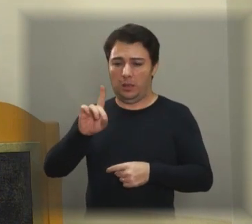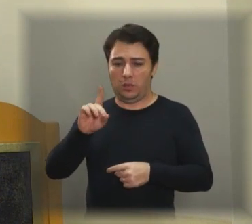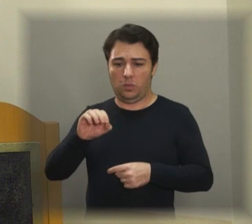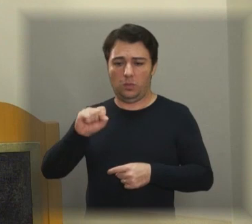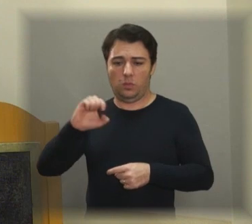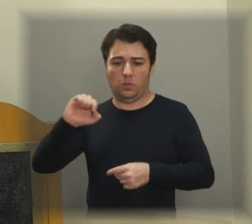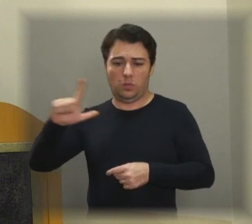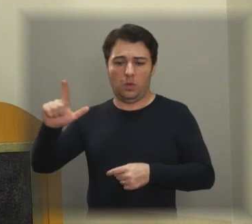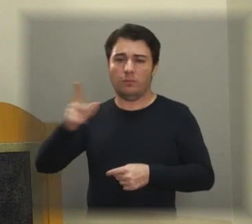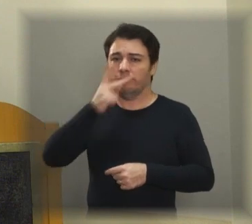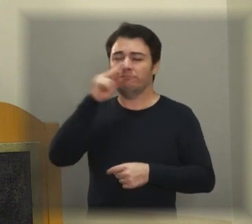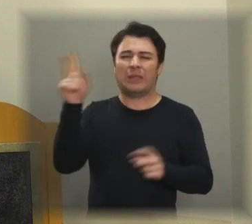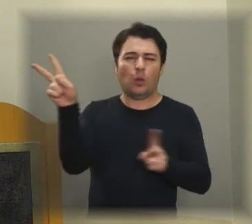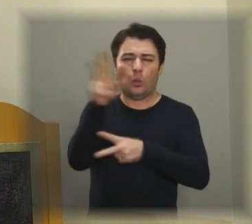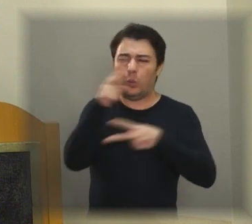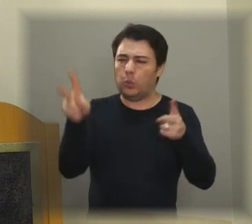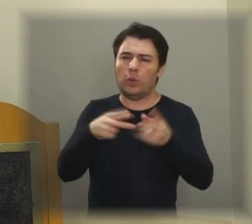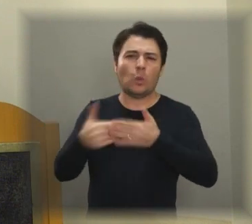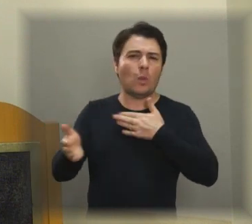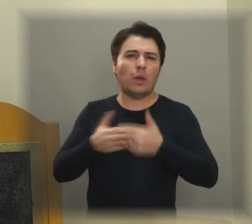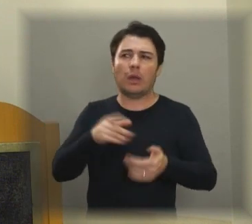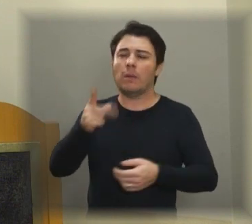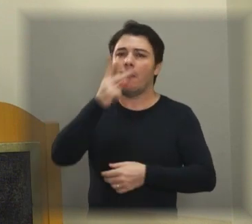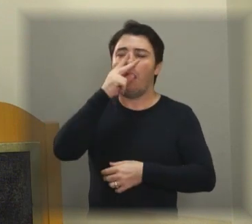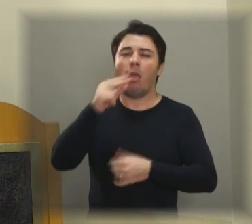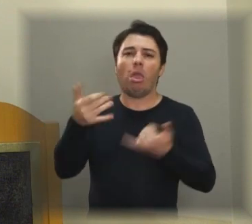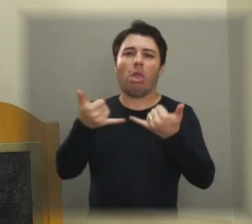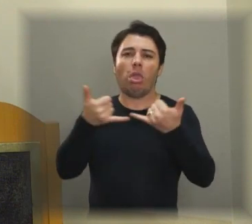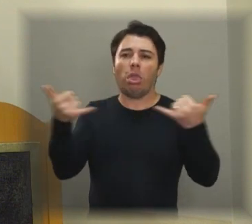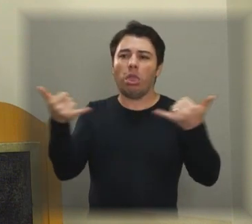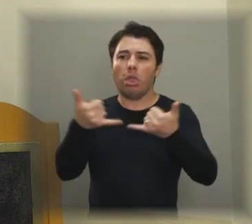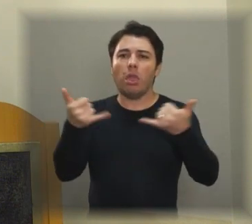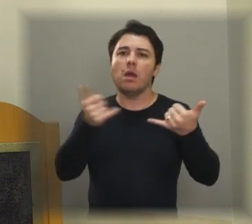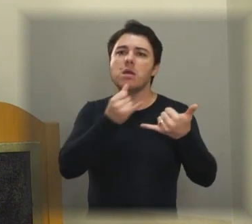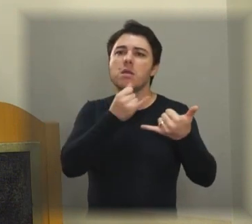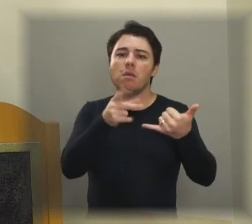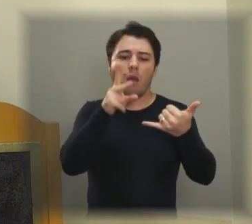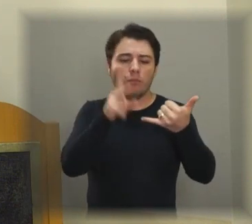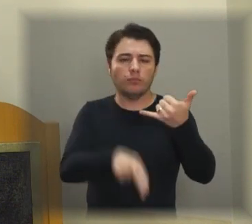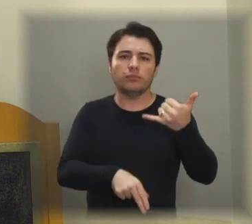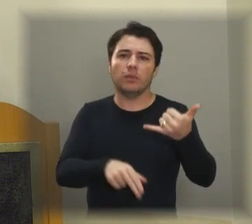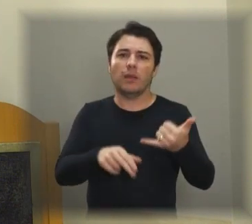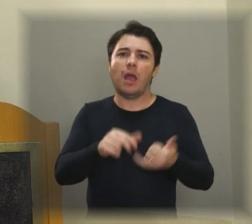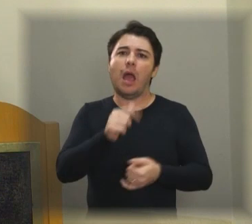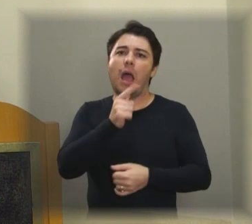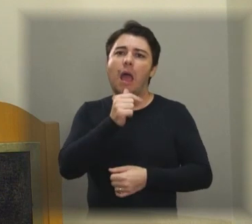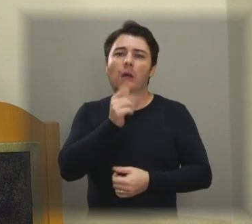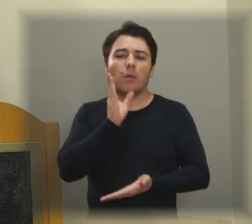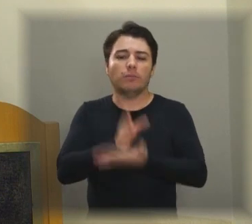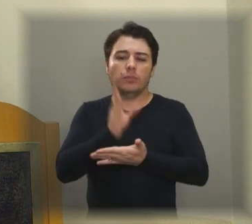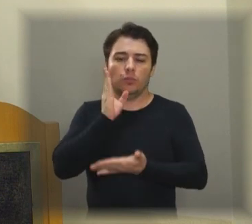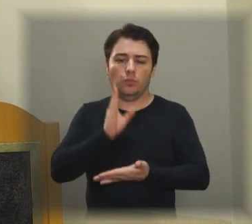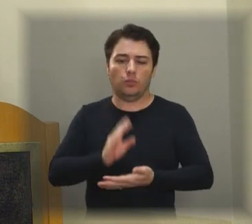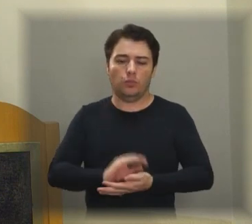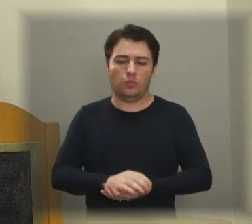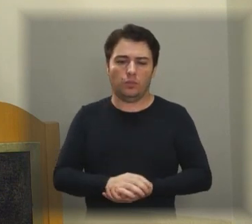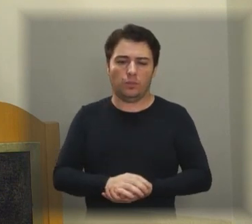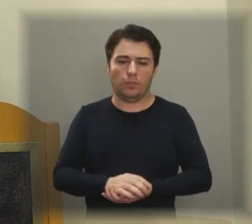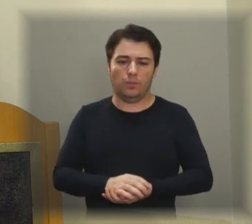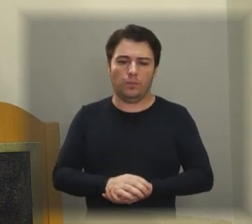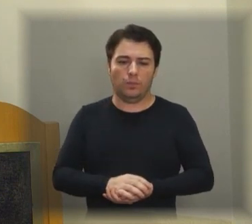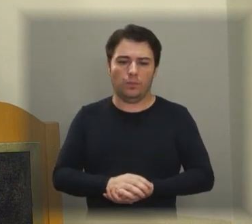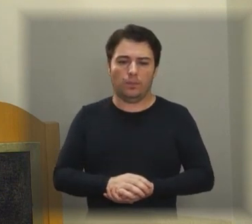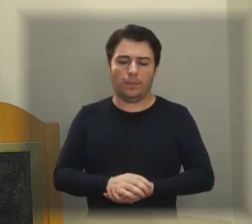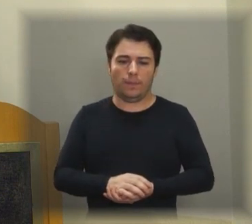sofremos qualquer vendaval alguma coisa já caí energia a água já fica sem nada tá e